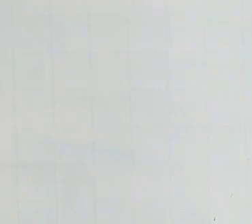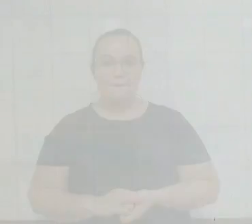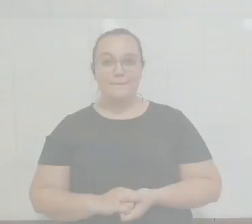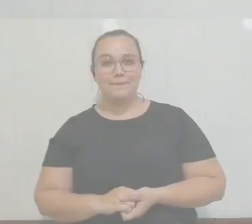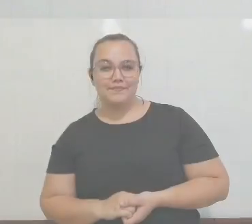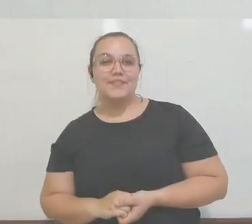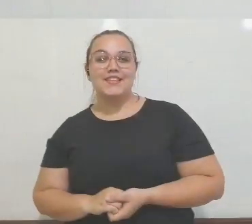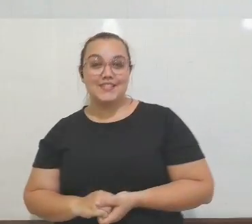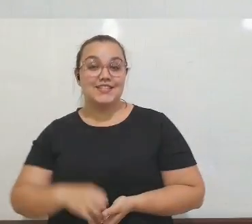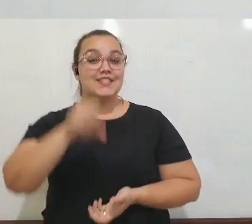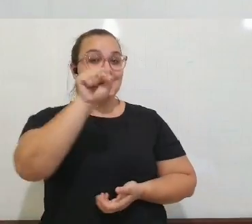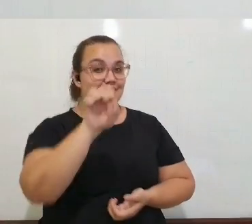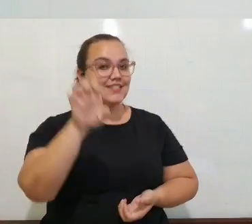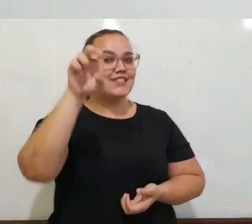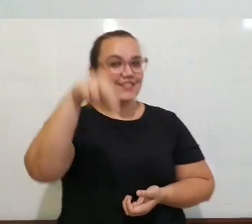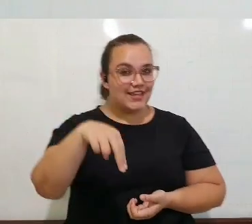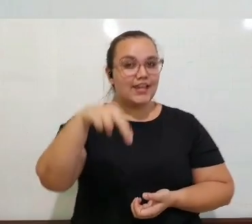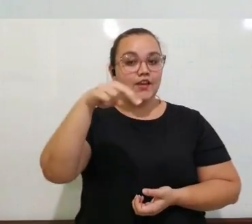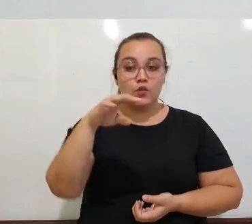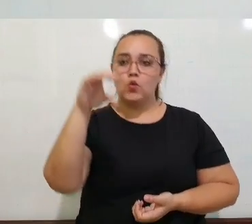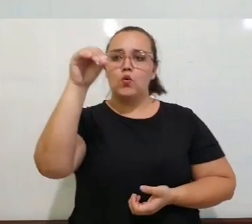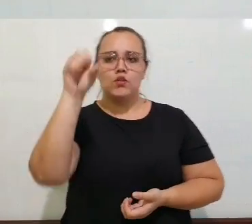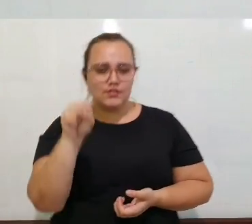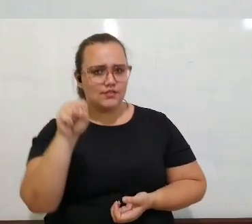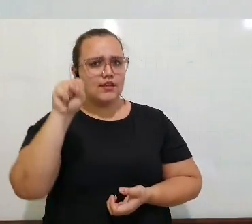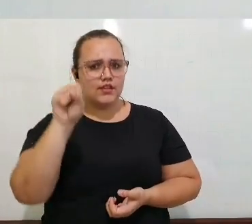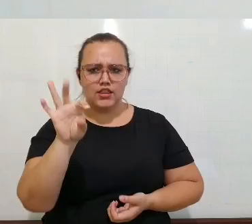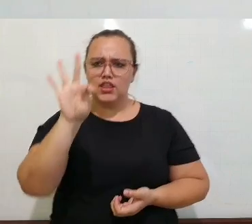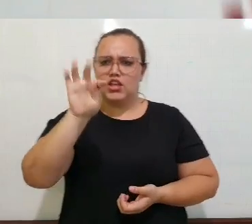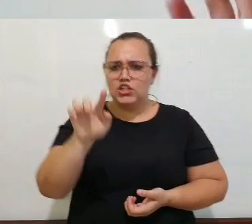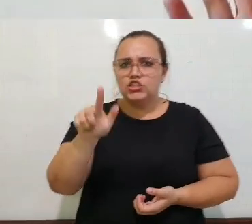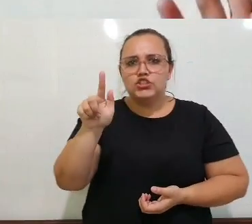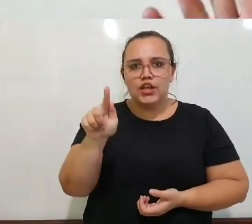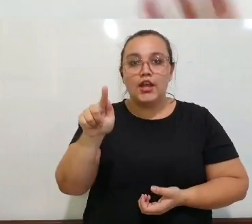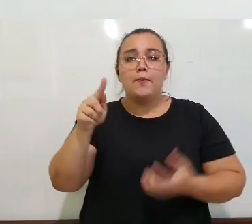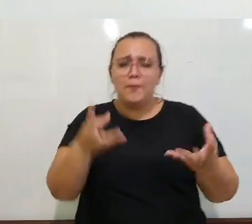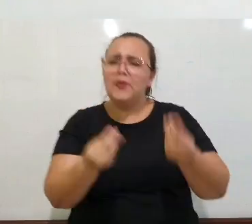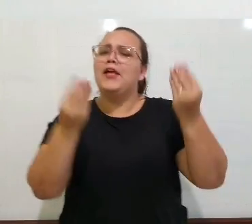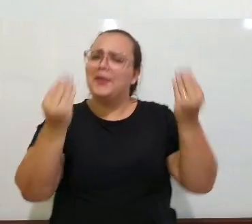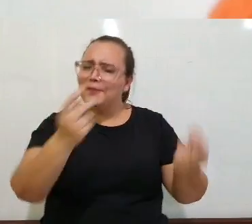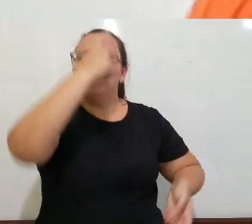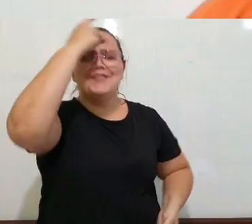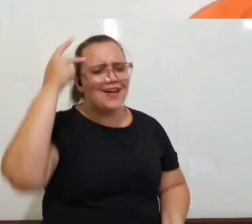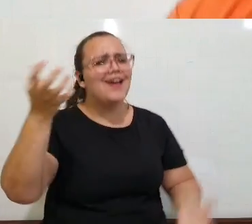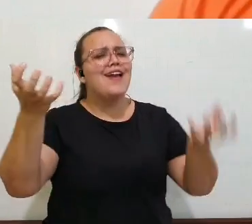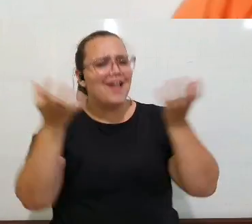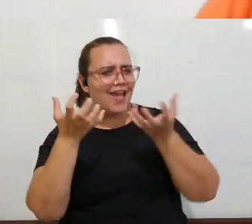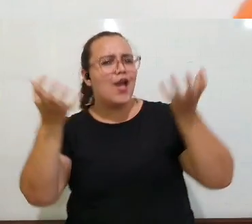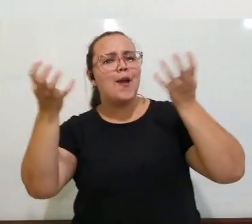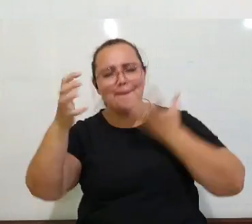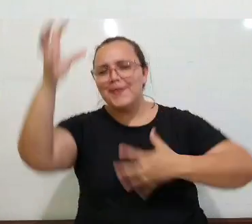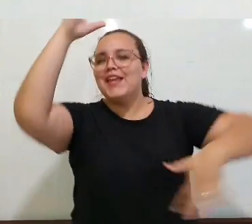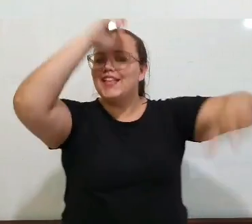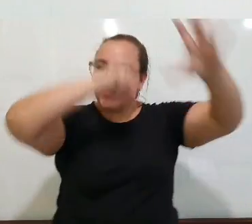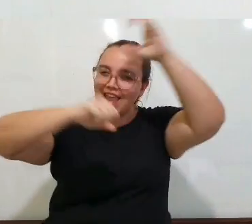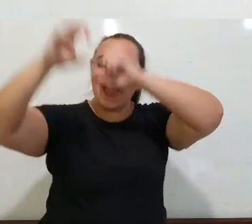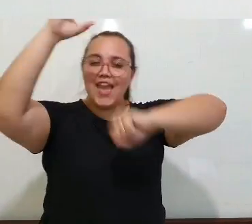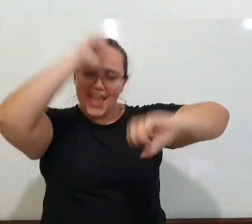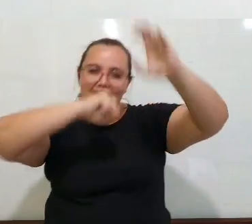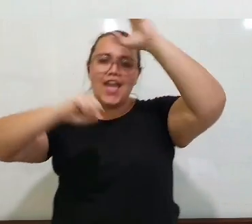3 e 4, seno, cosseno, tangente. Tem tanta gente